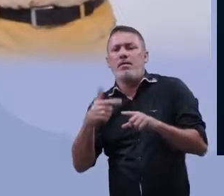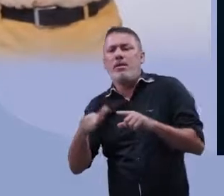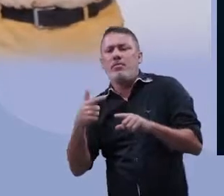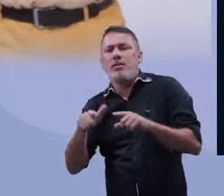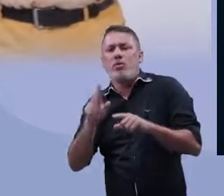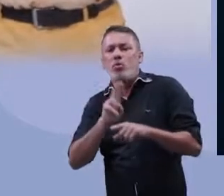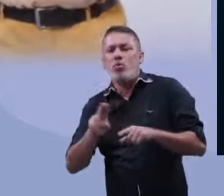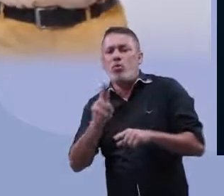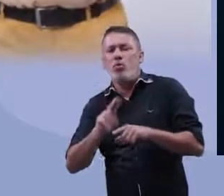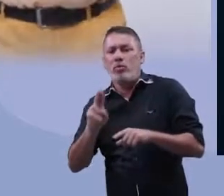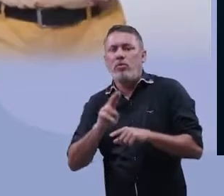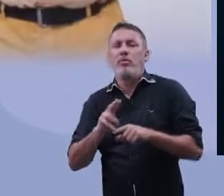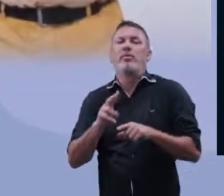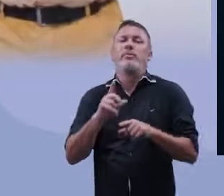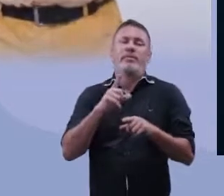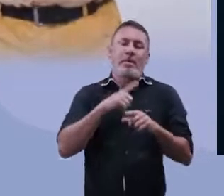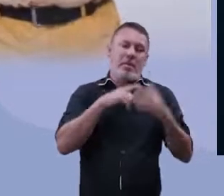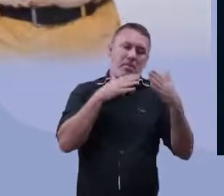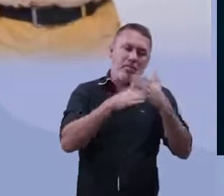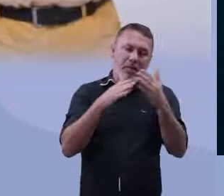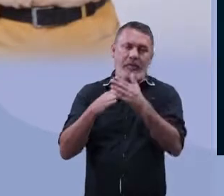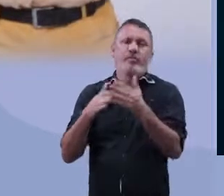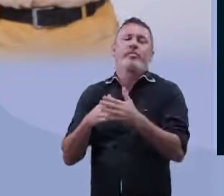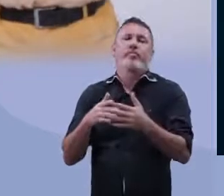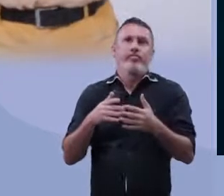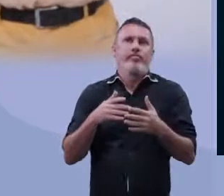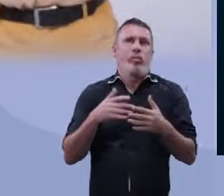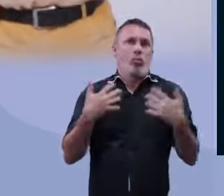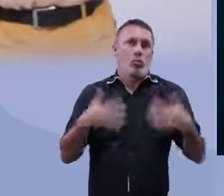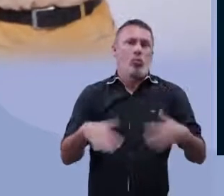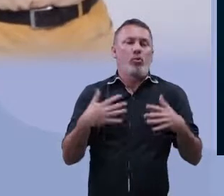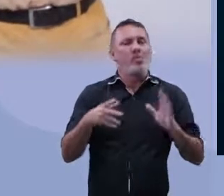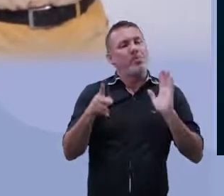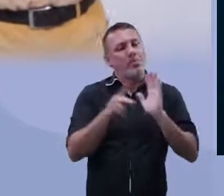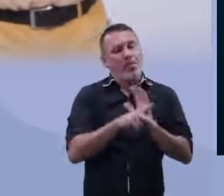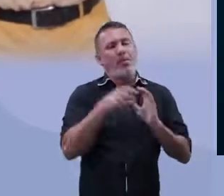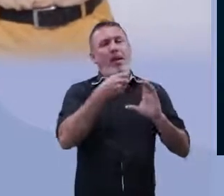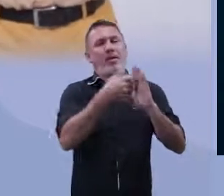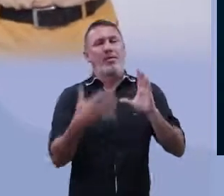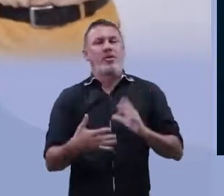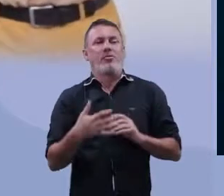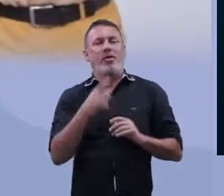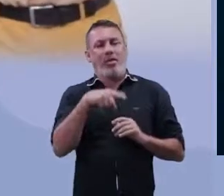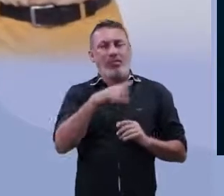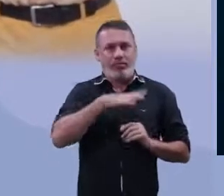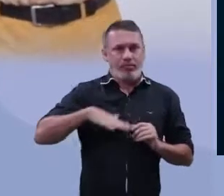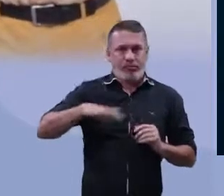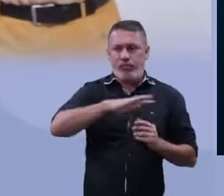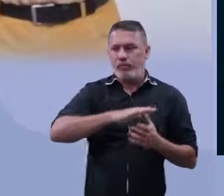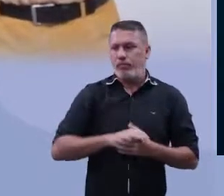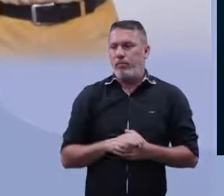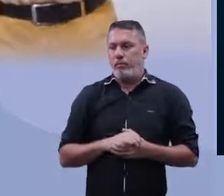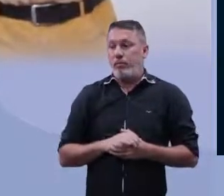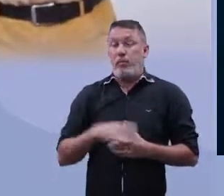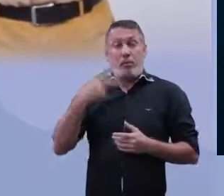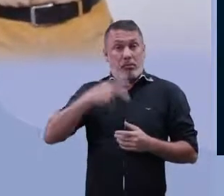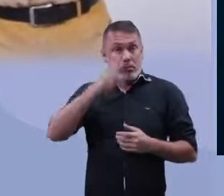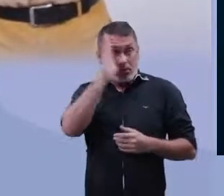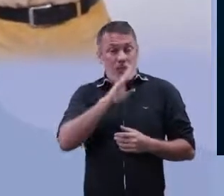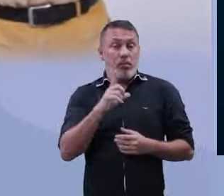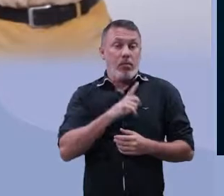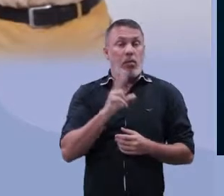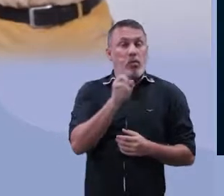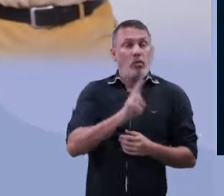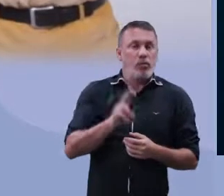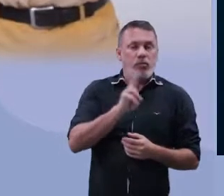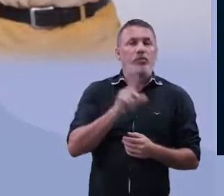representativo, característico dessas fontes. Então, no Brasil, nós vamos ter a